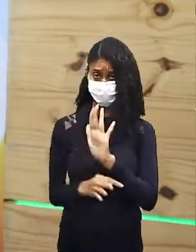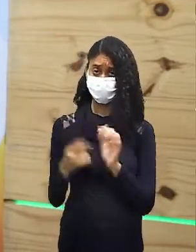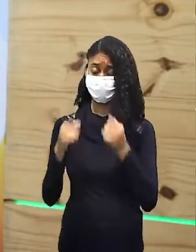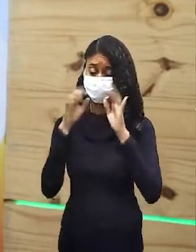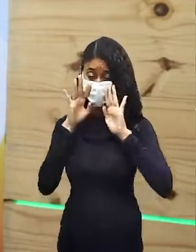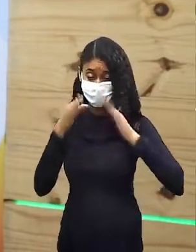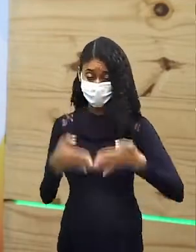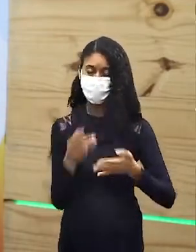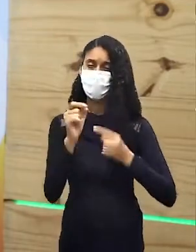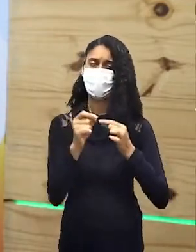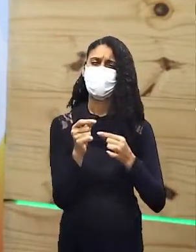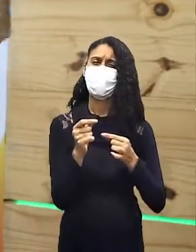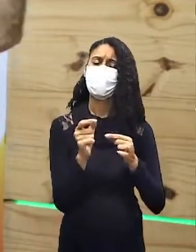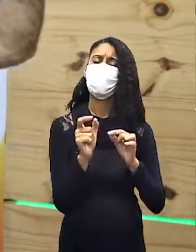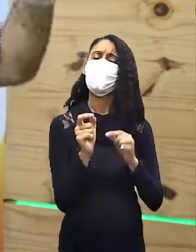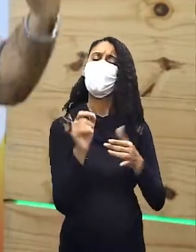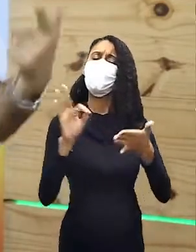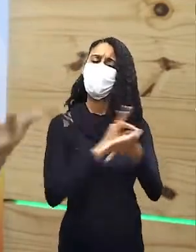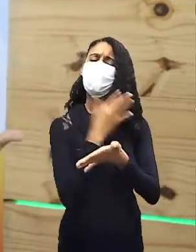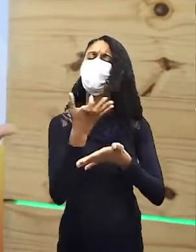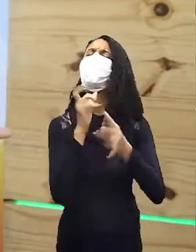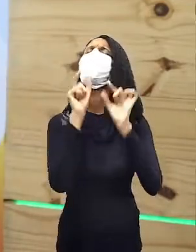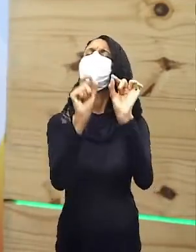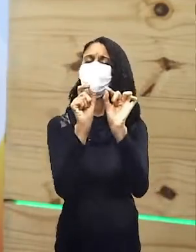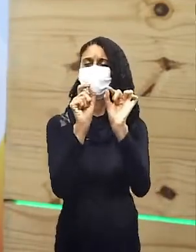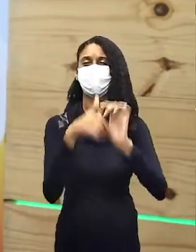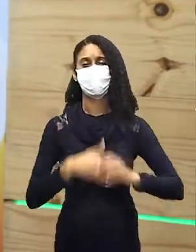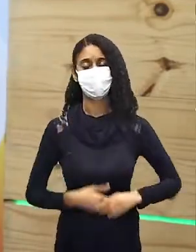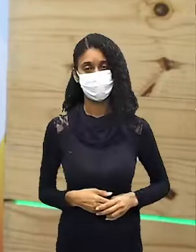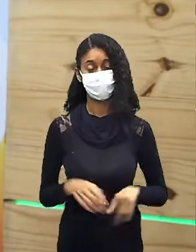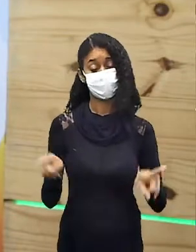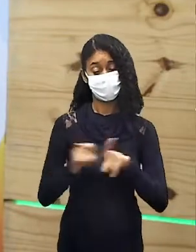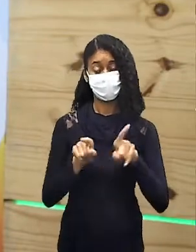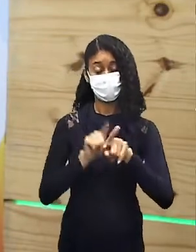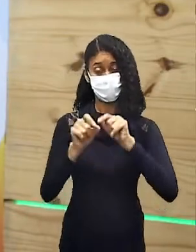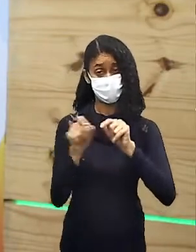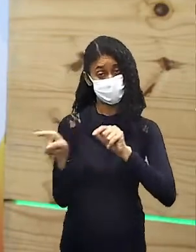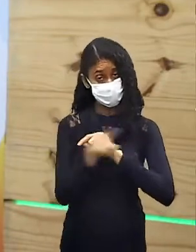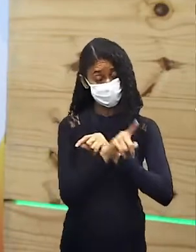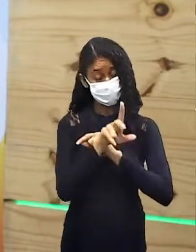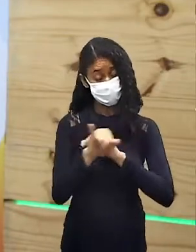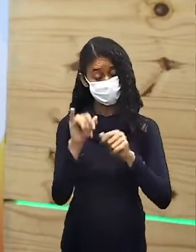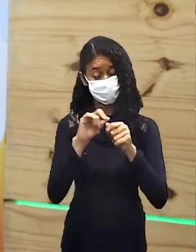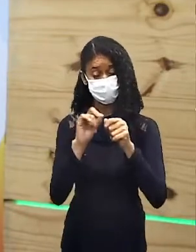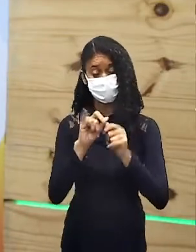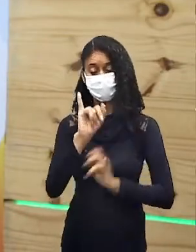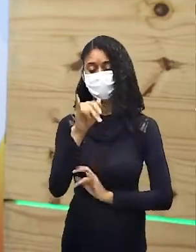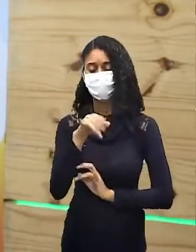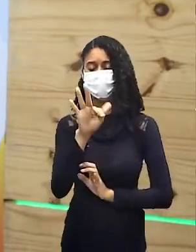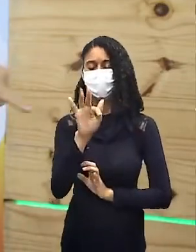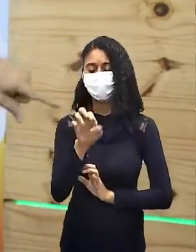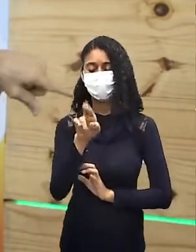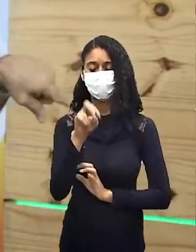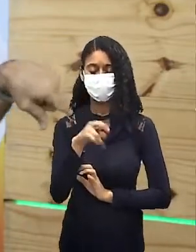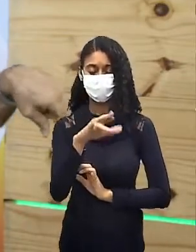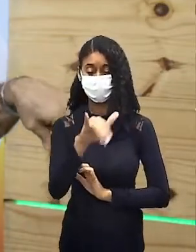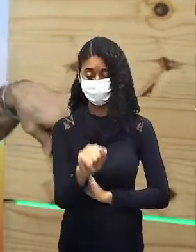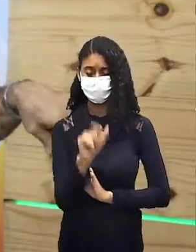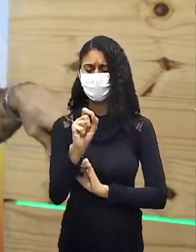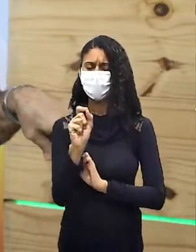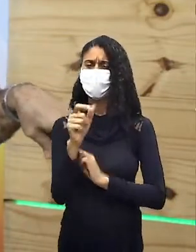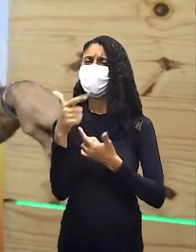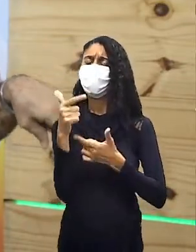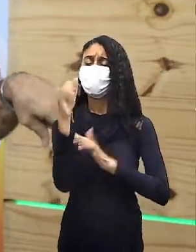para a intencionalidade do autor. E quer que você também faça inferência, isso é, o que é que o texto não